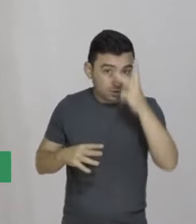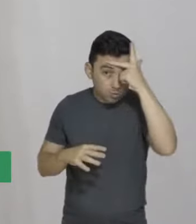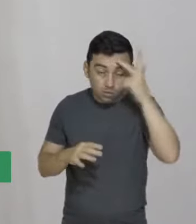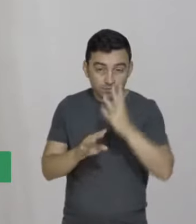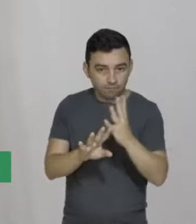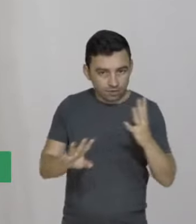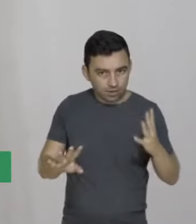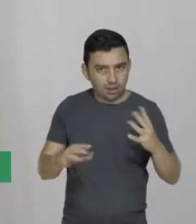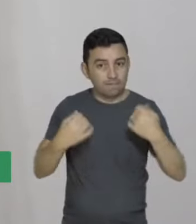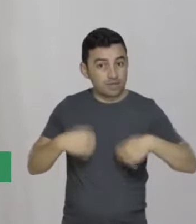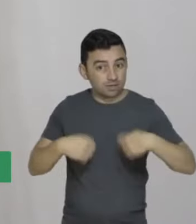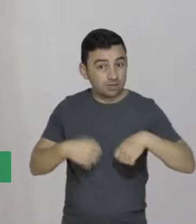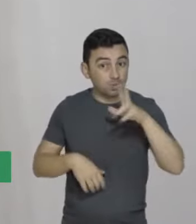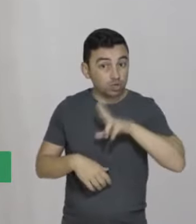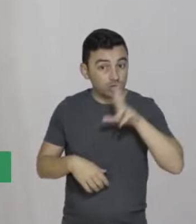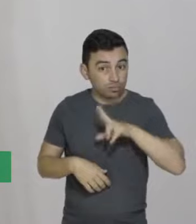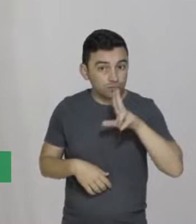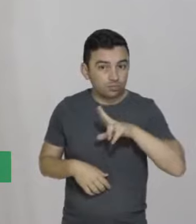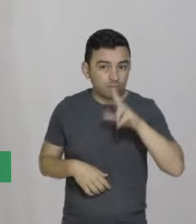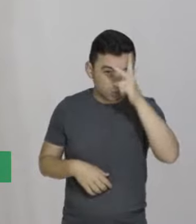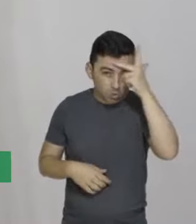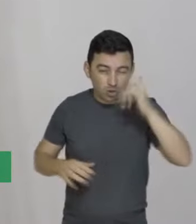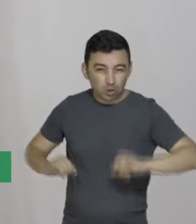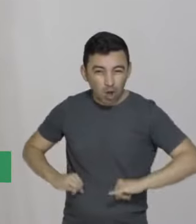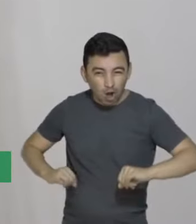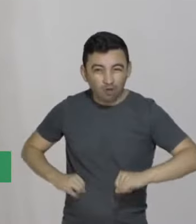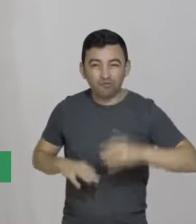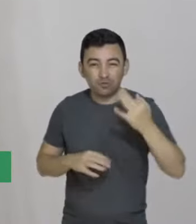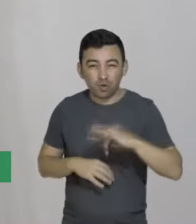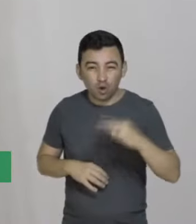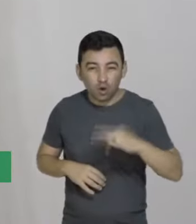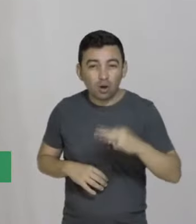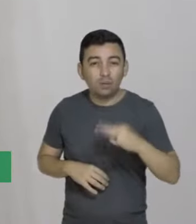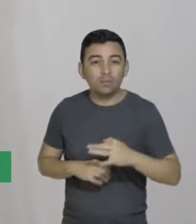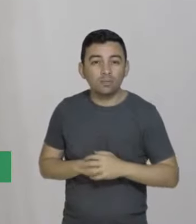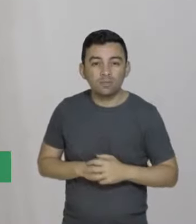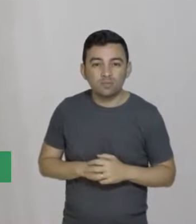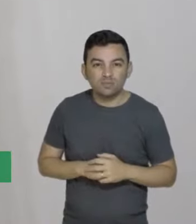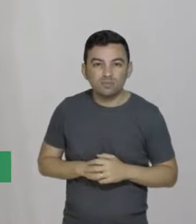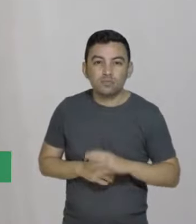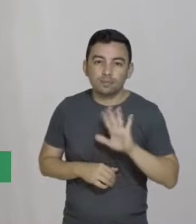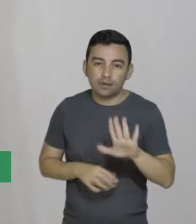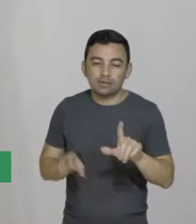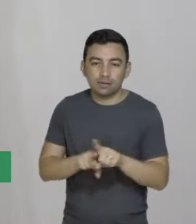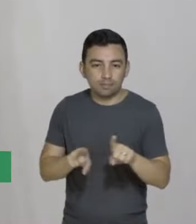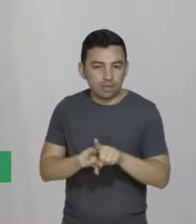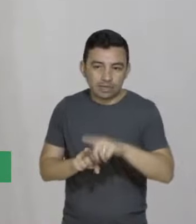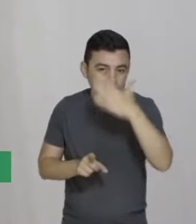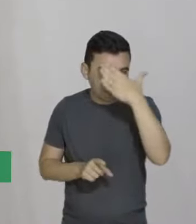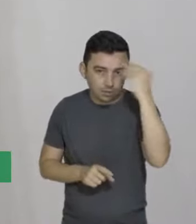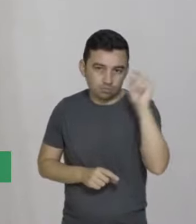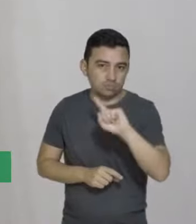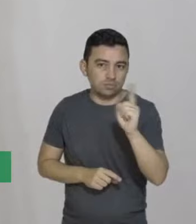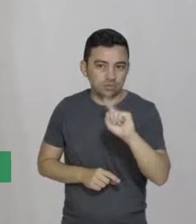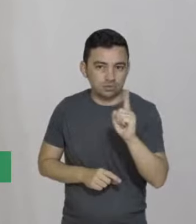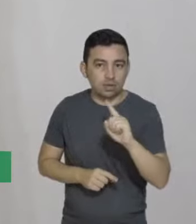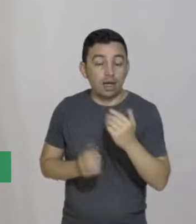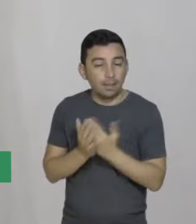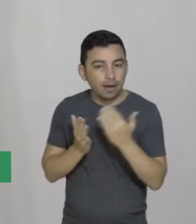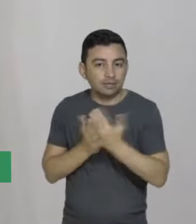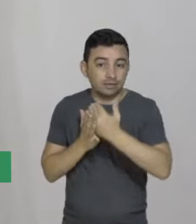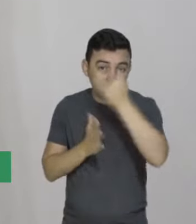com necessidade urgente, pessoas sofrendo com dores na fila, mas nós não podemos esquecer de investir na